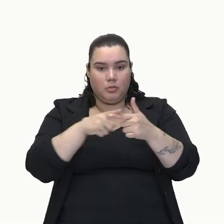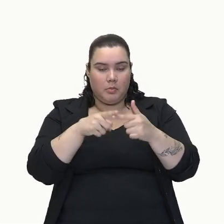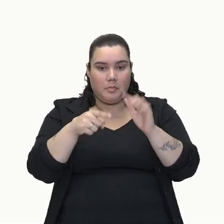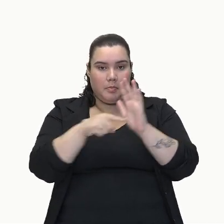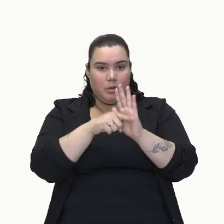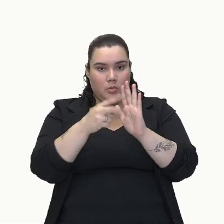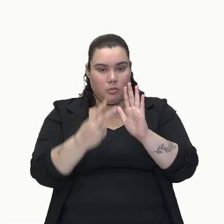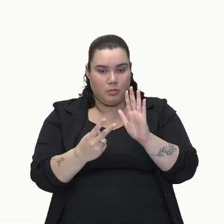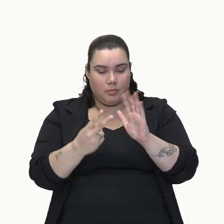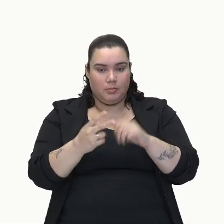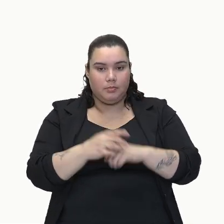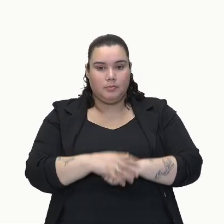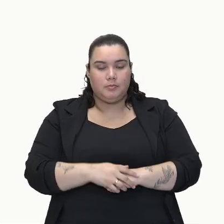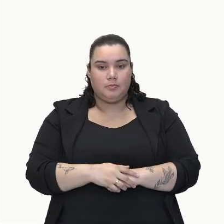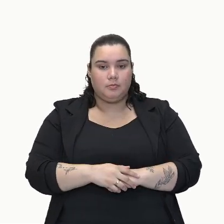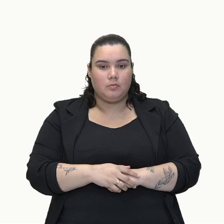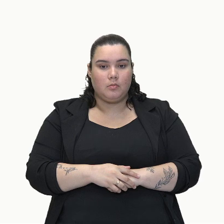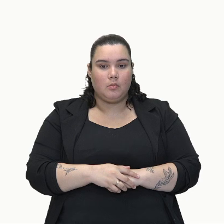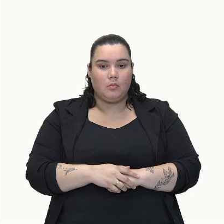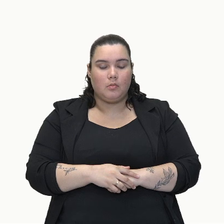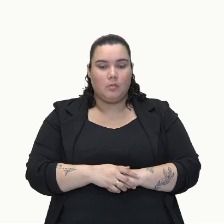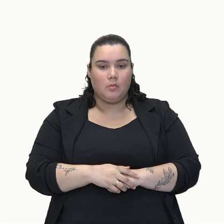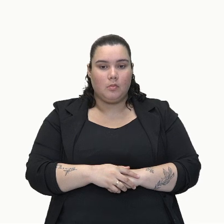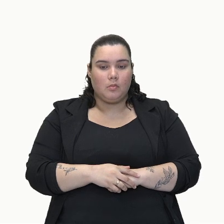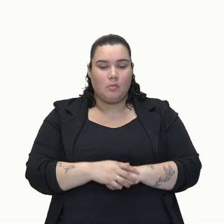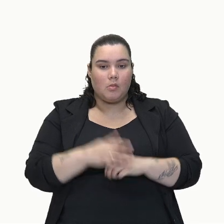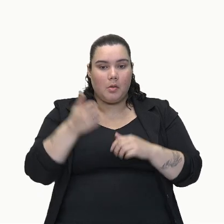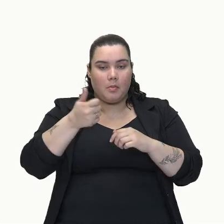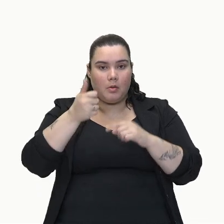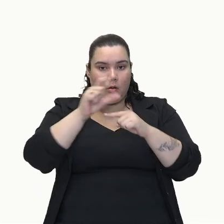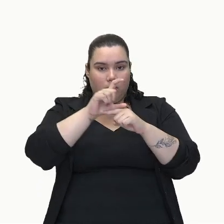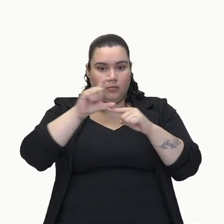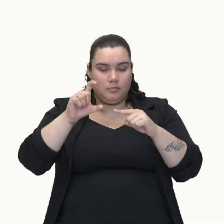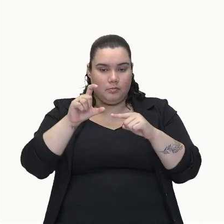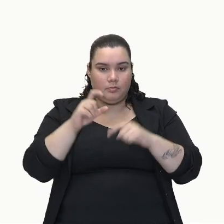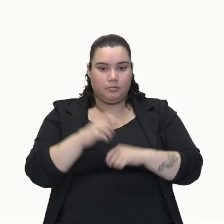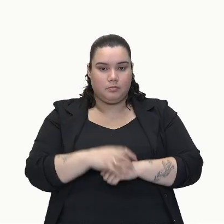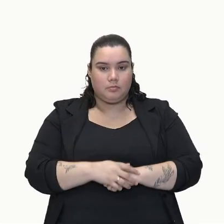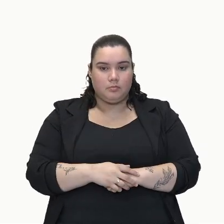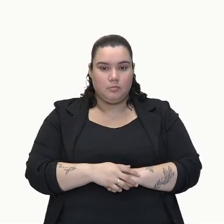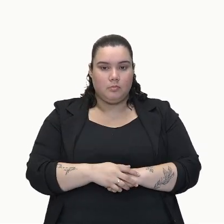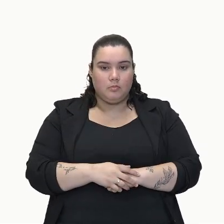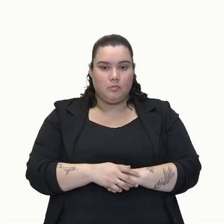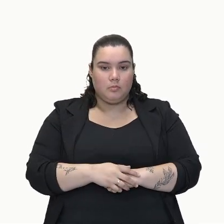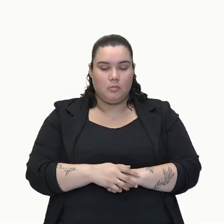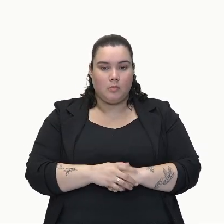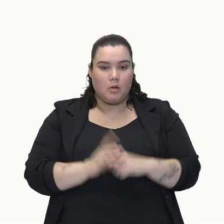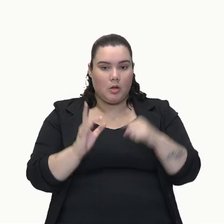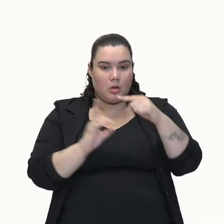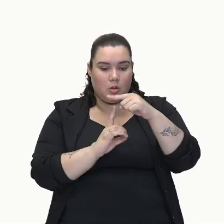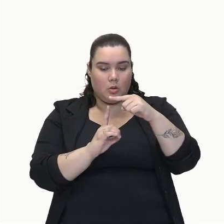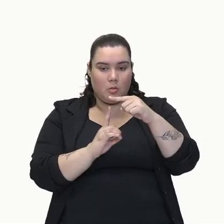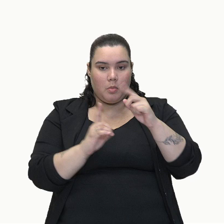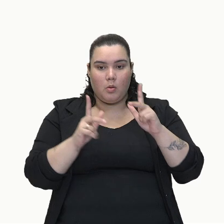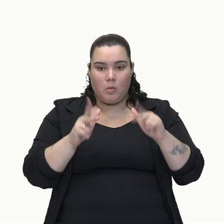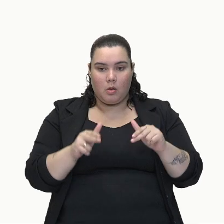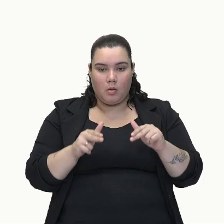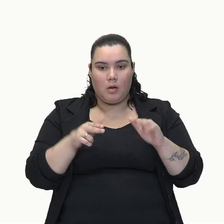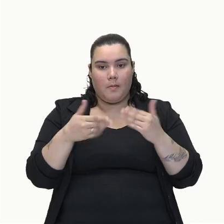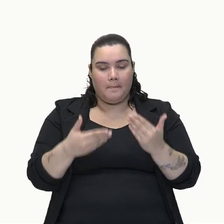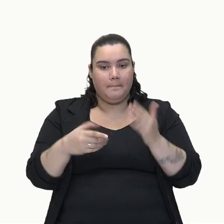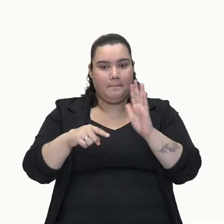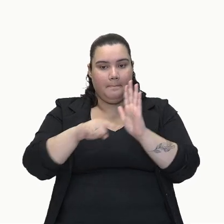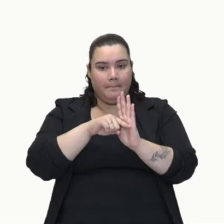2. Resolvendo primeiro aqui essa diferença. O denominador é o mesmo, é 2, então